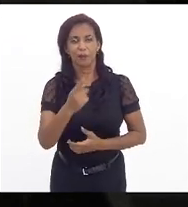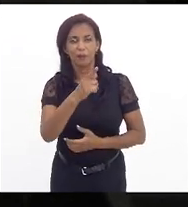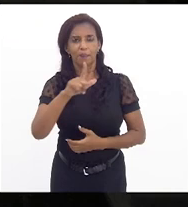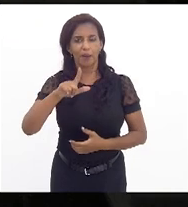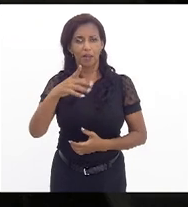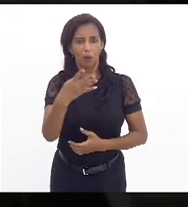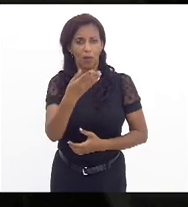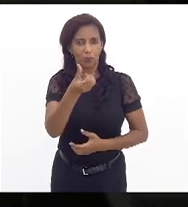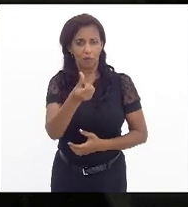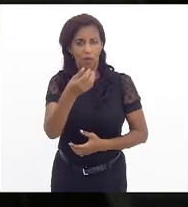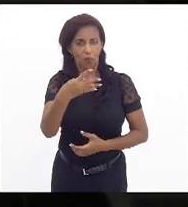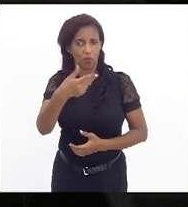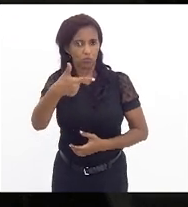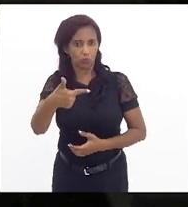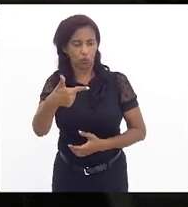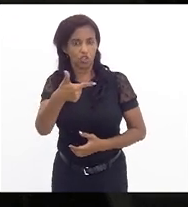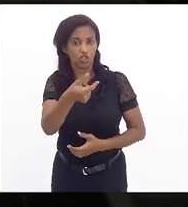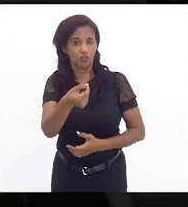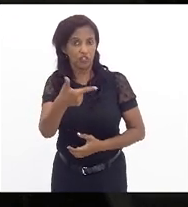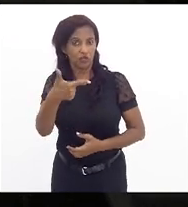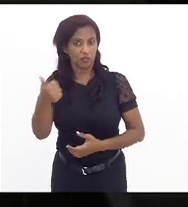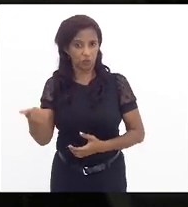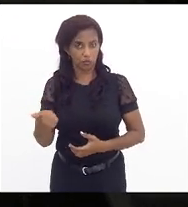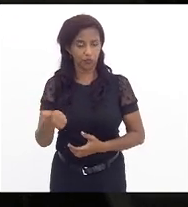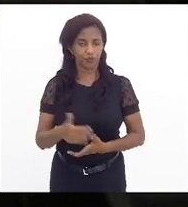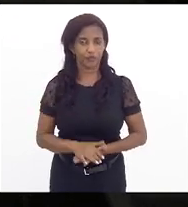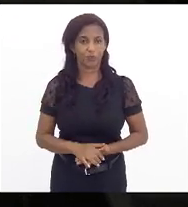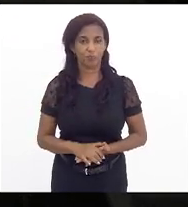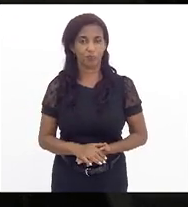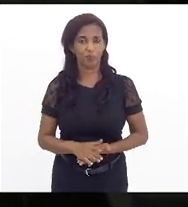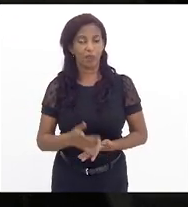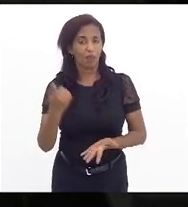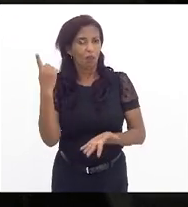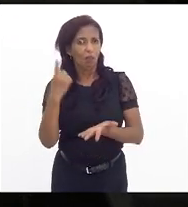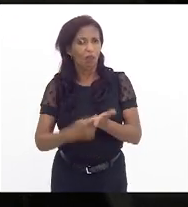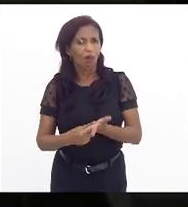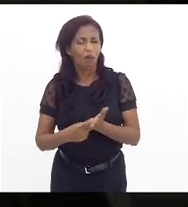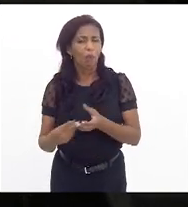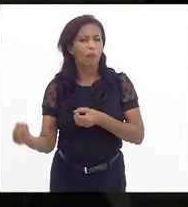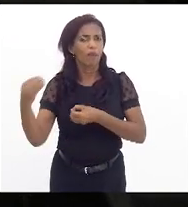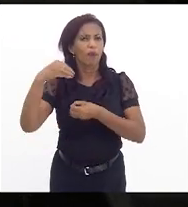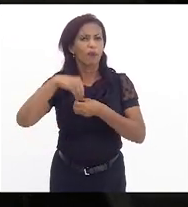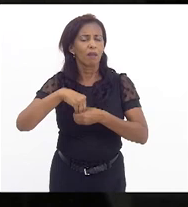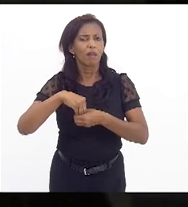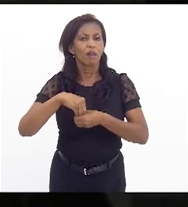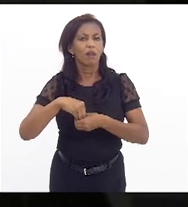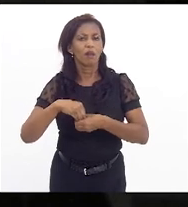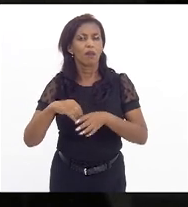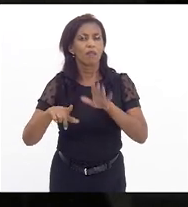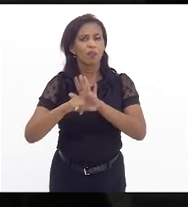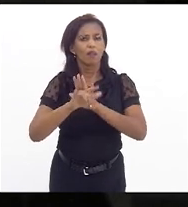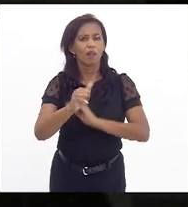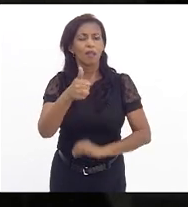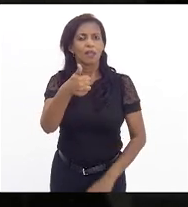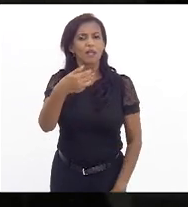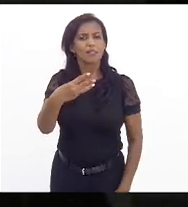lei 4642 de 2021, que fixa prazo para a implementação do disposto na Lei Federal